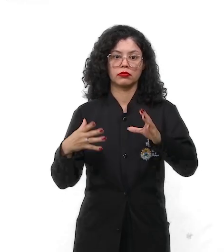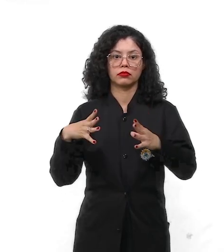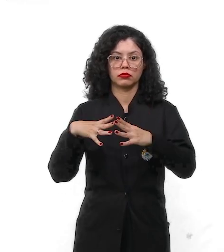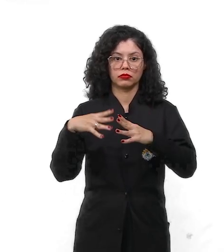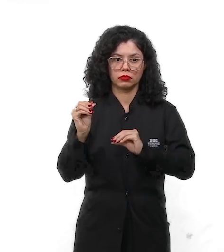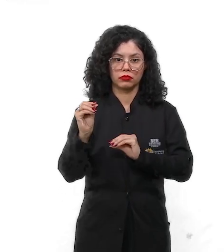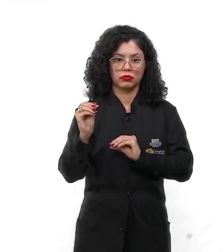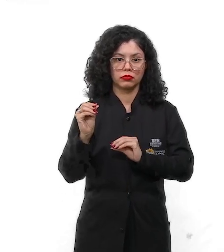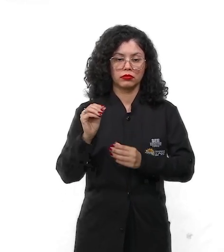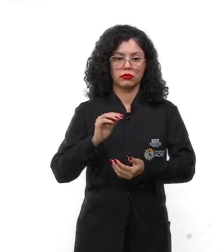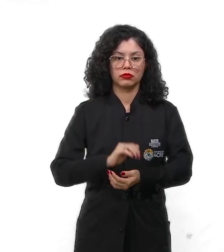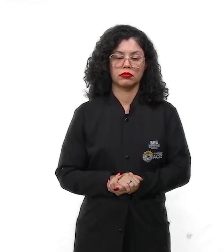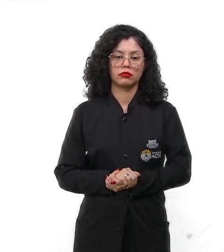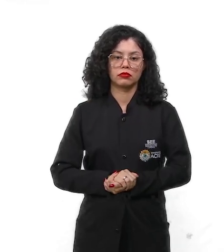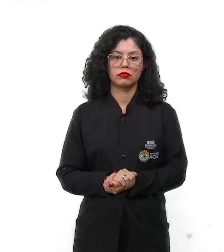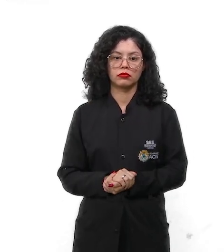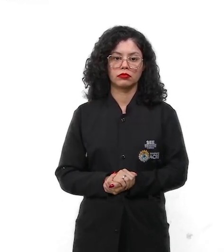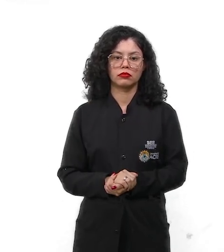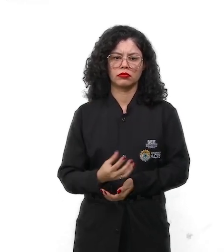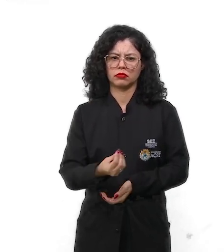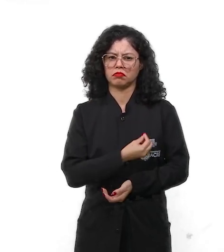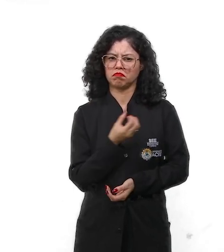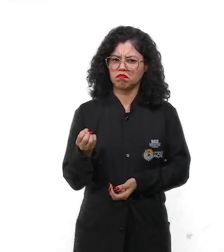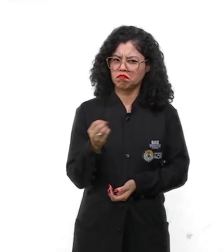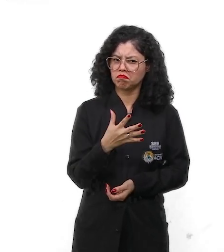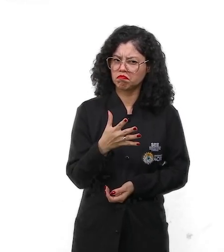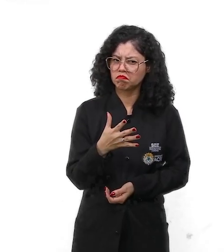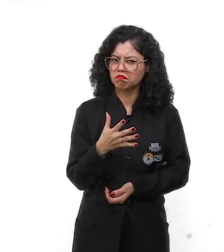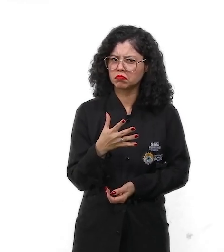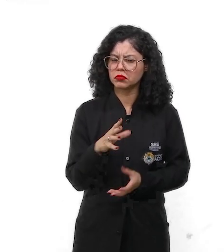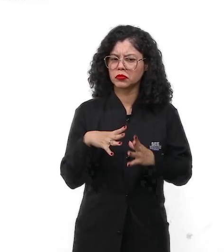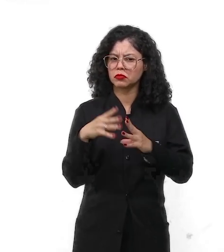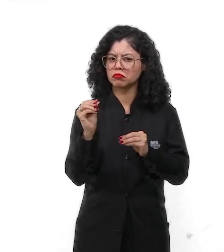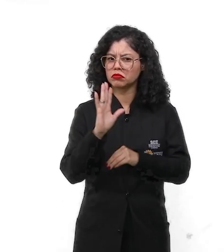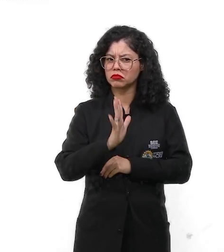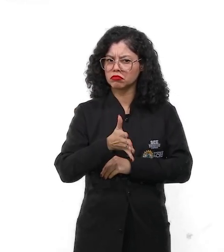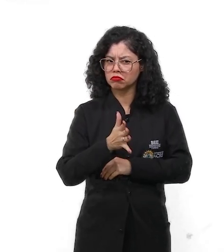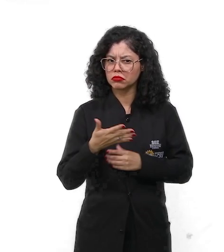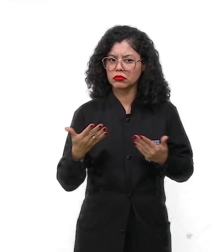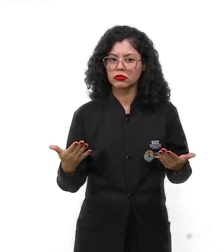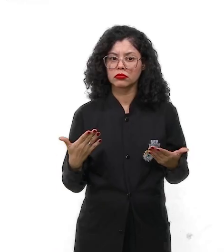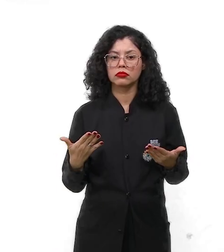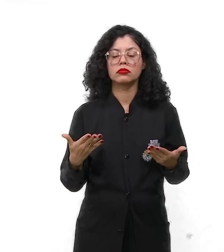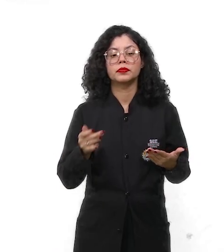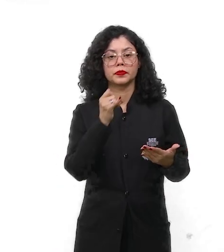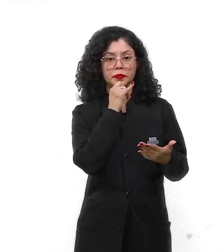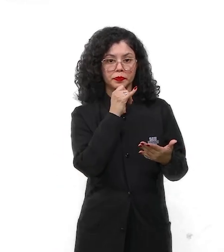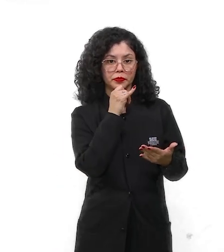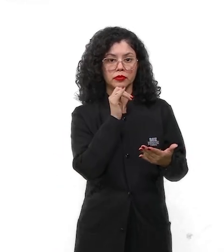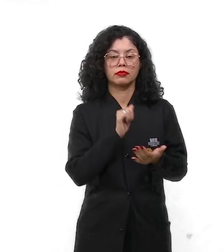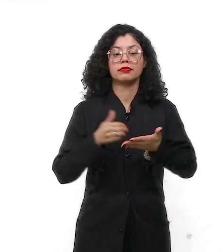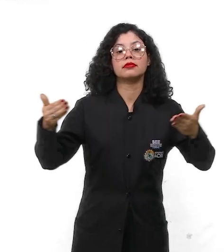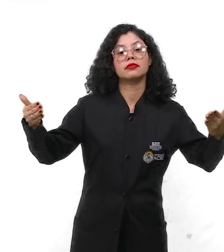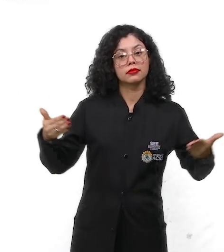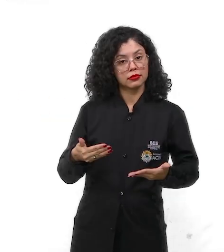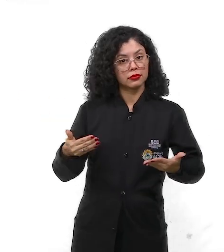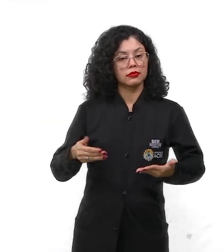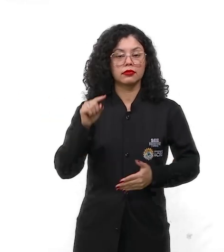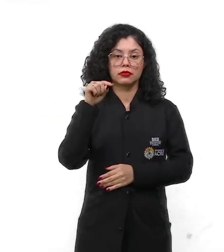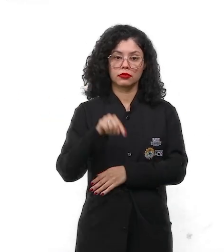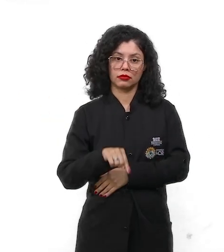Tá? Como assim, professor? Reviver uma espécie extinta? trazer, por exemplo, para agora, para os